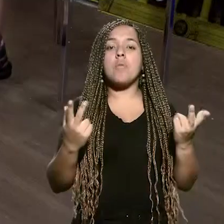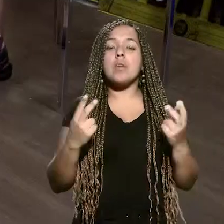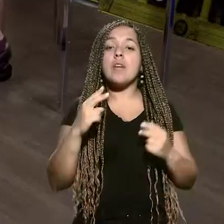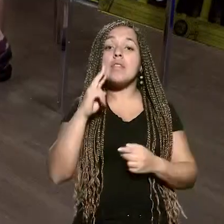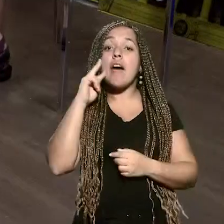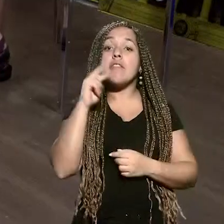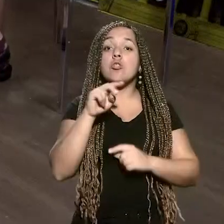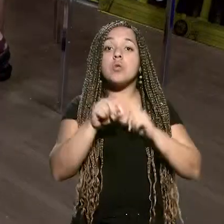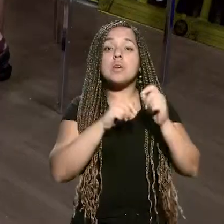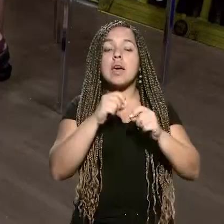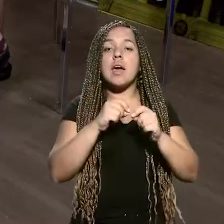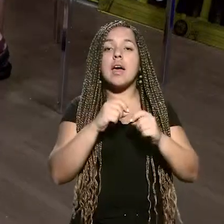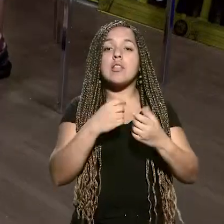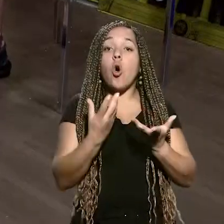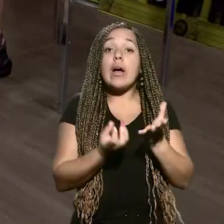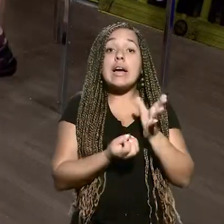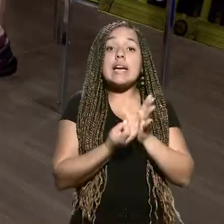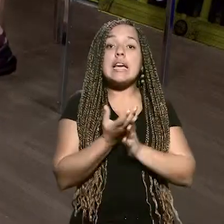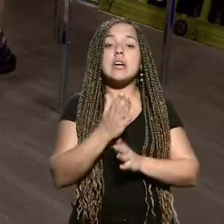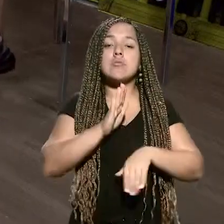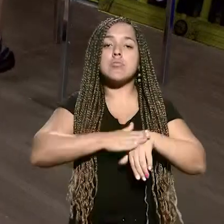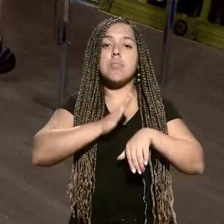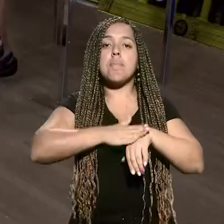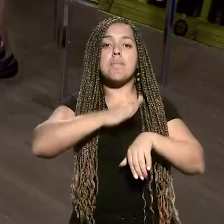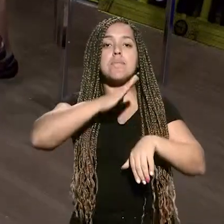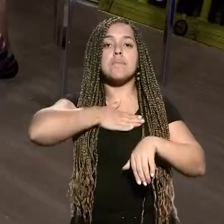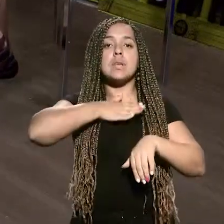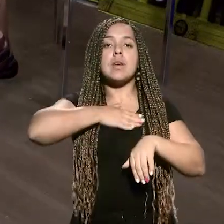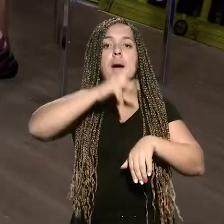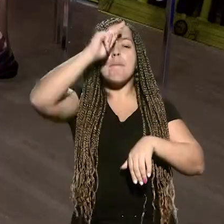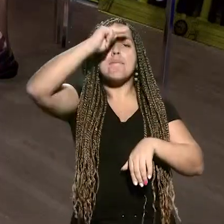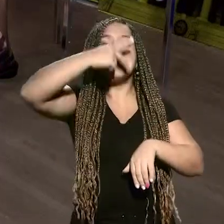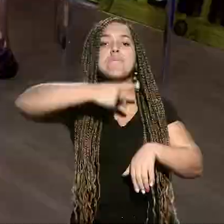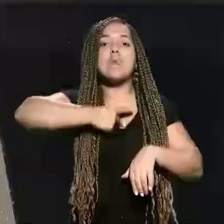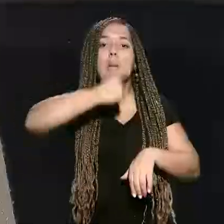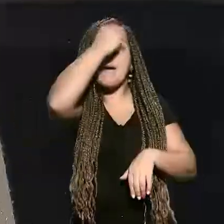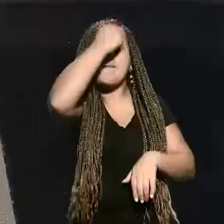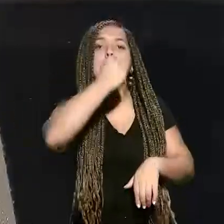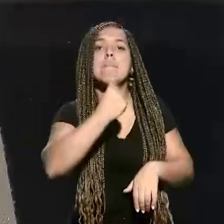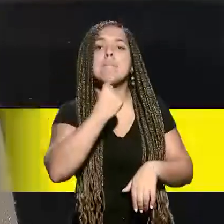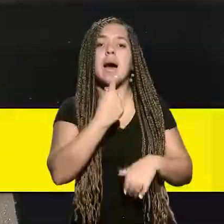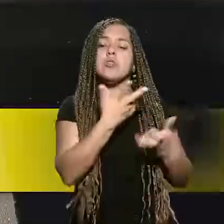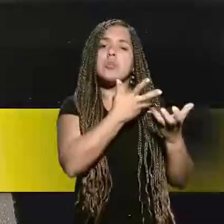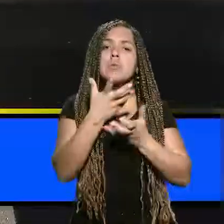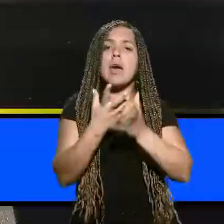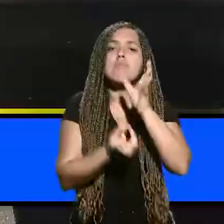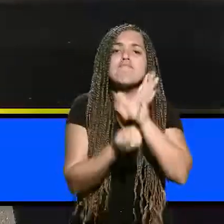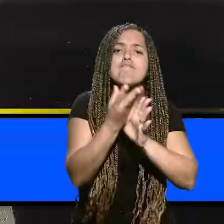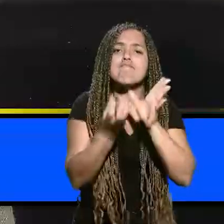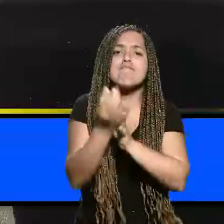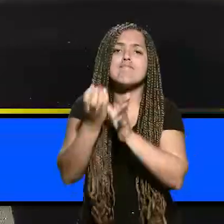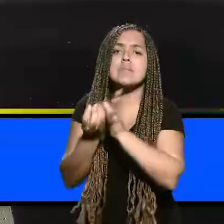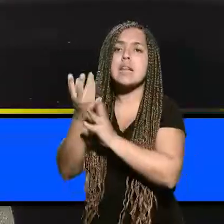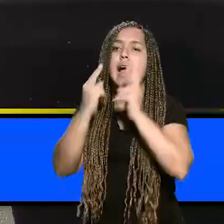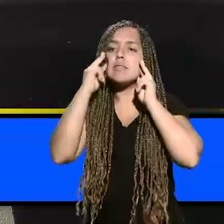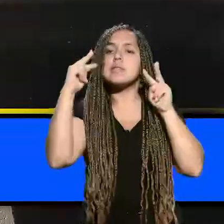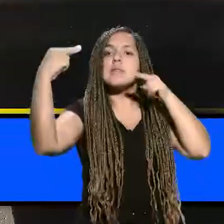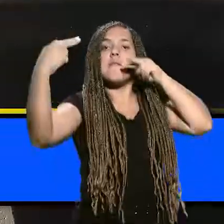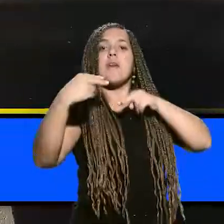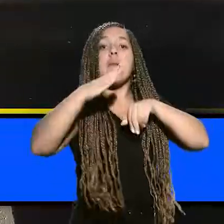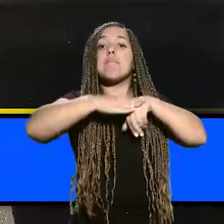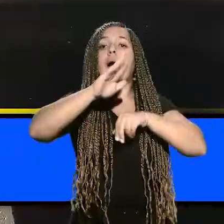cabelo? Está rolando uma autoimagem, uma construção de uma autoimagem mais afirmativa, né? De mais aceitação de